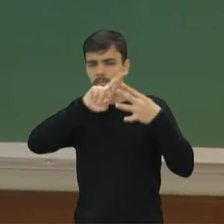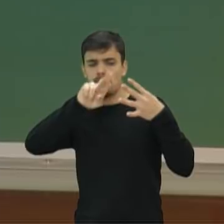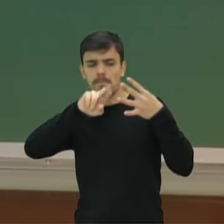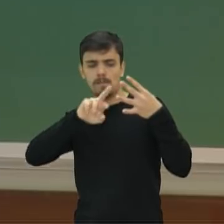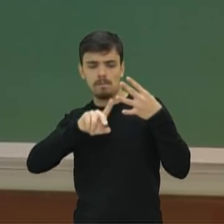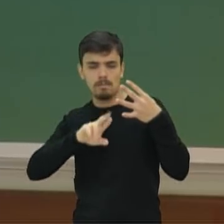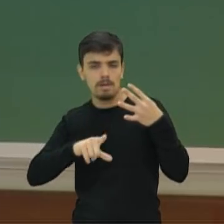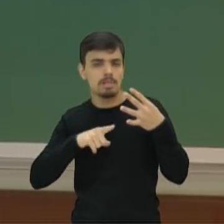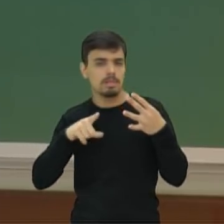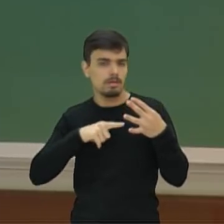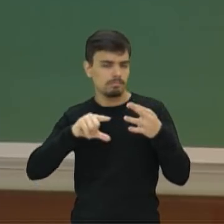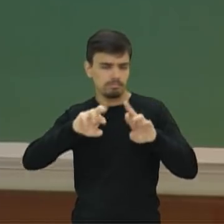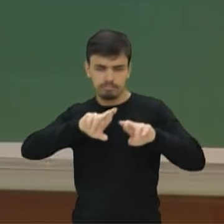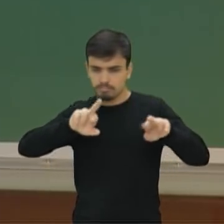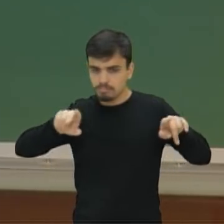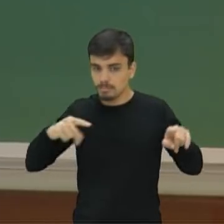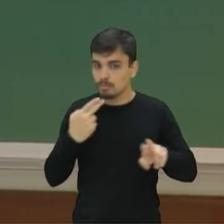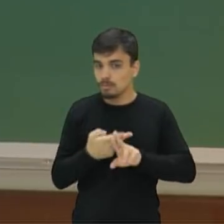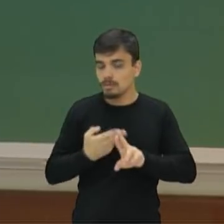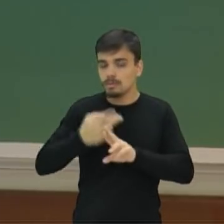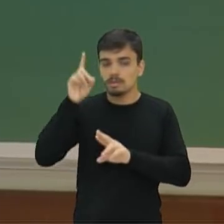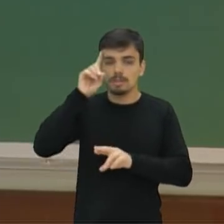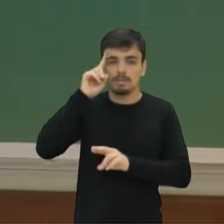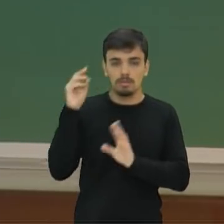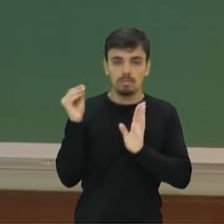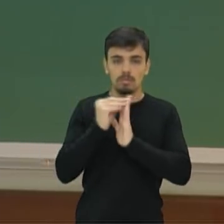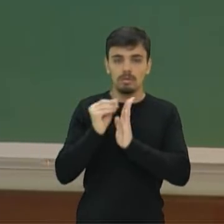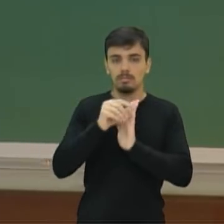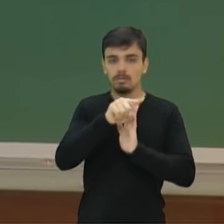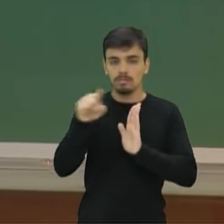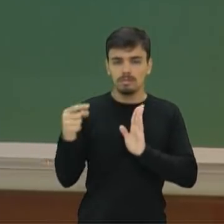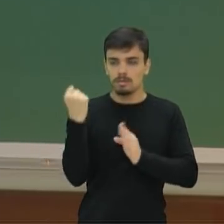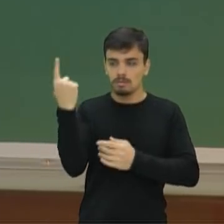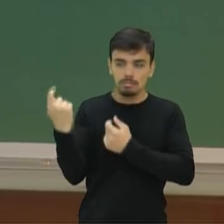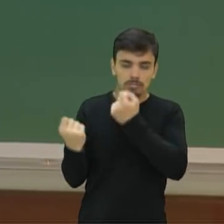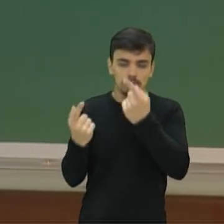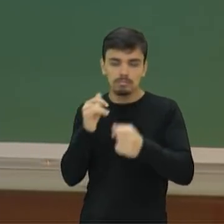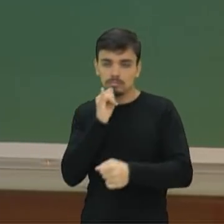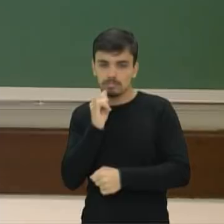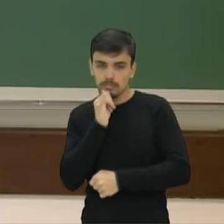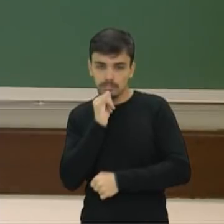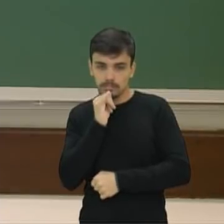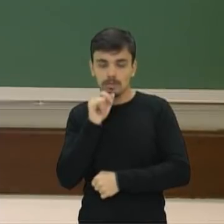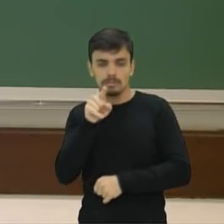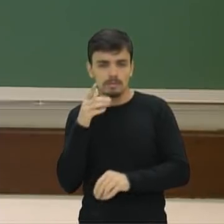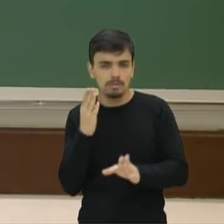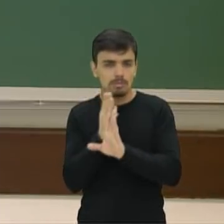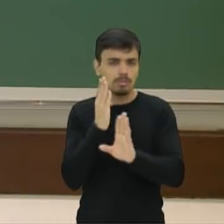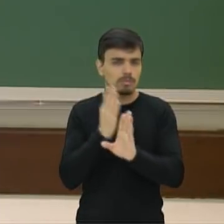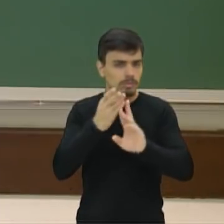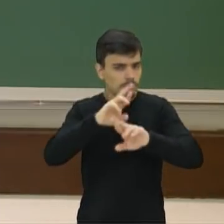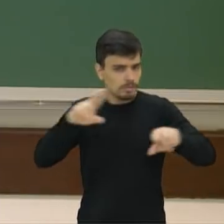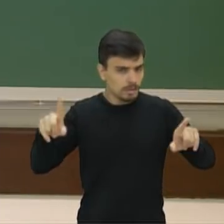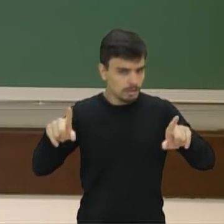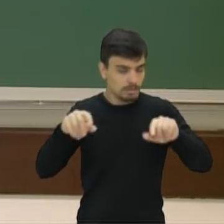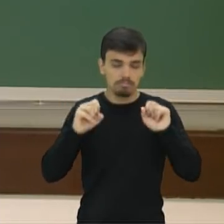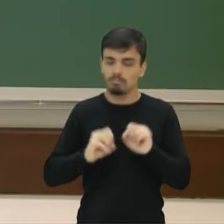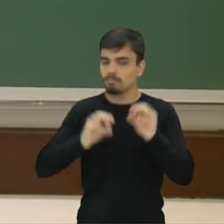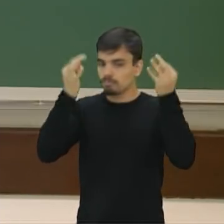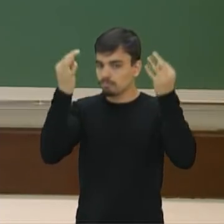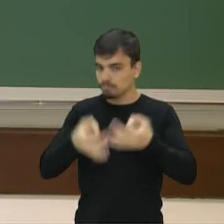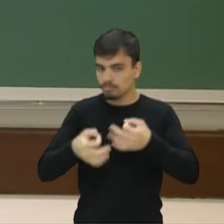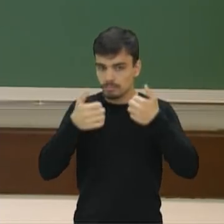outras que a gente usa no nosso dia a dia. Coloquei para vocês aqui alguns exemplos. Você encontrou exemplos diferentes?